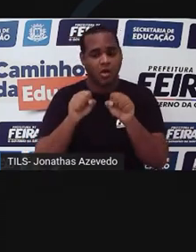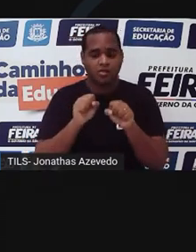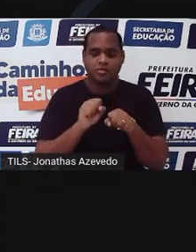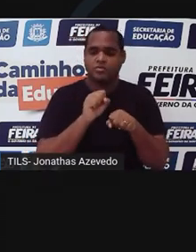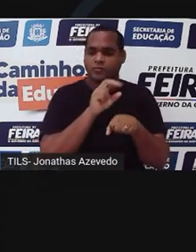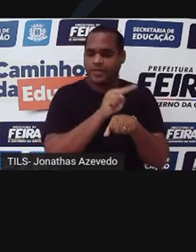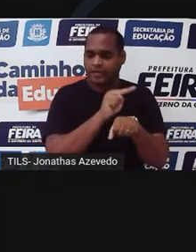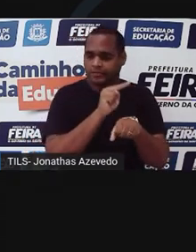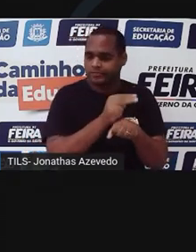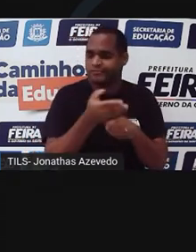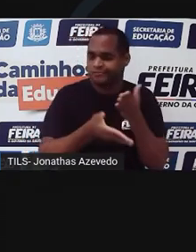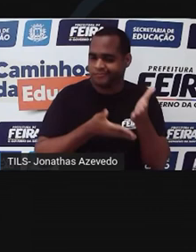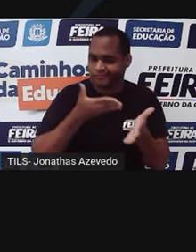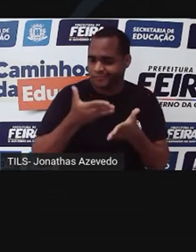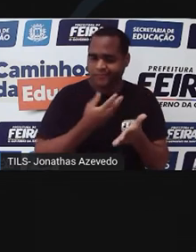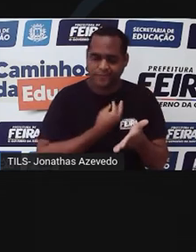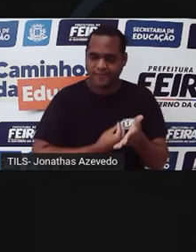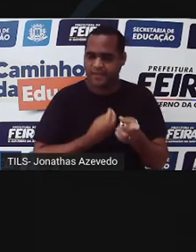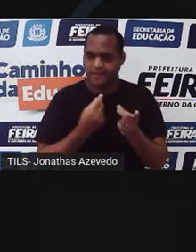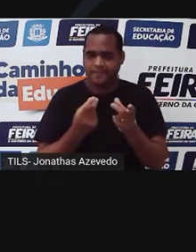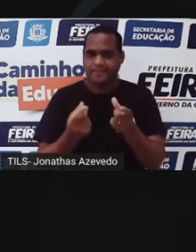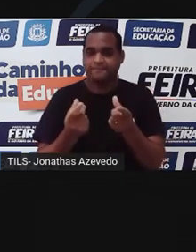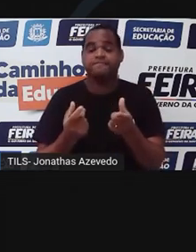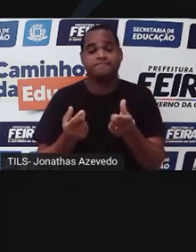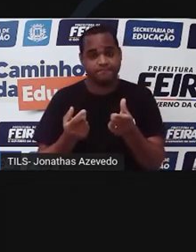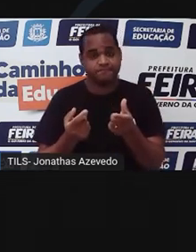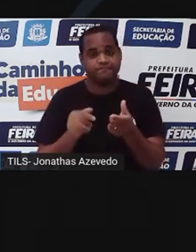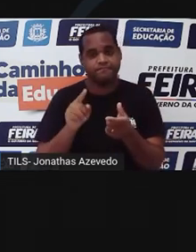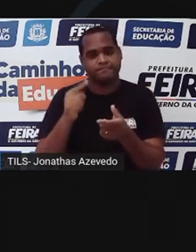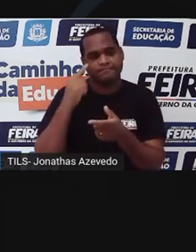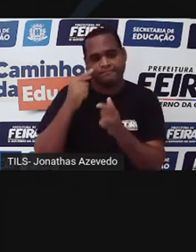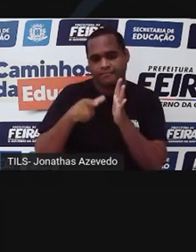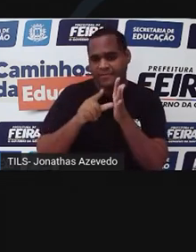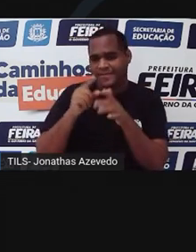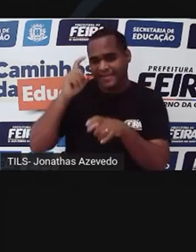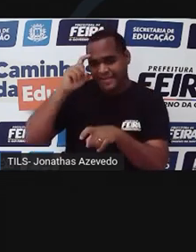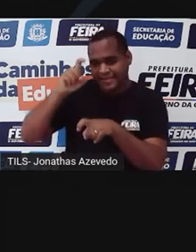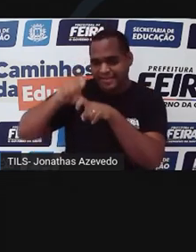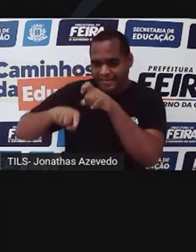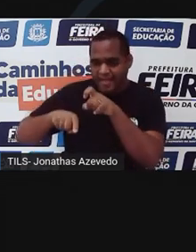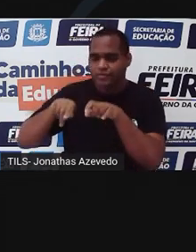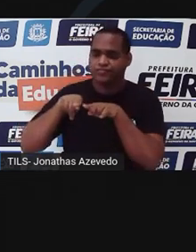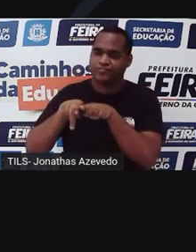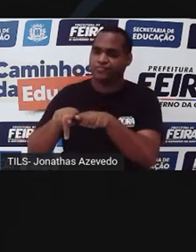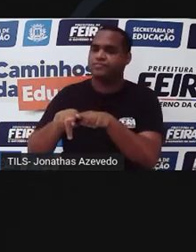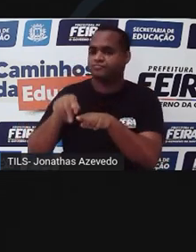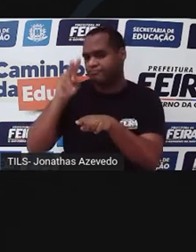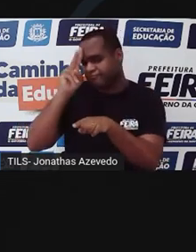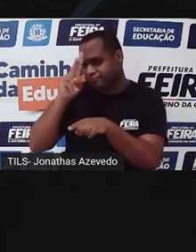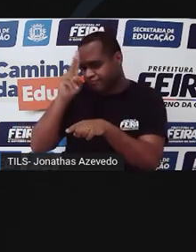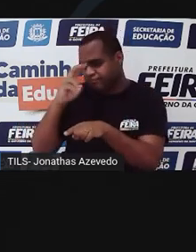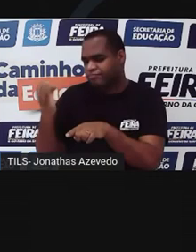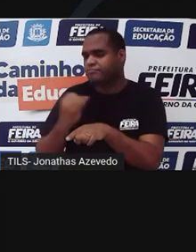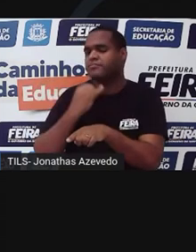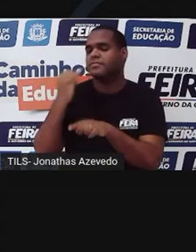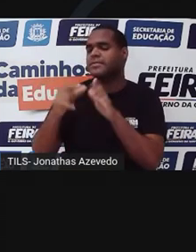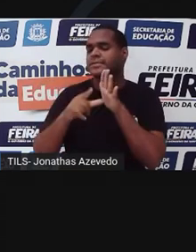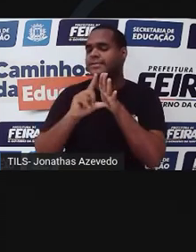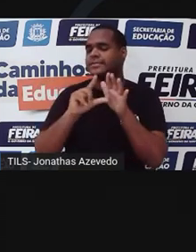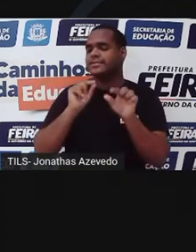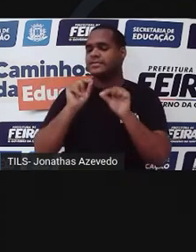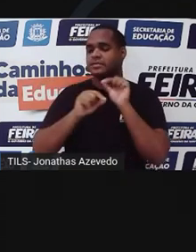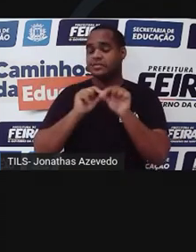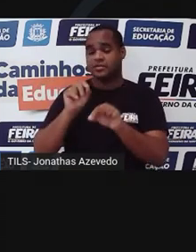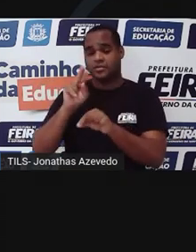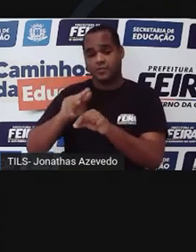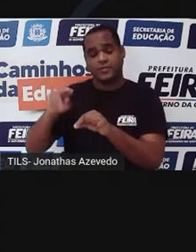pelo resto da vida não vale o risco na hora de uma relação sexual lembre-se que não importa quem